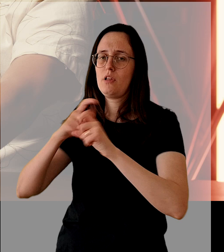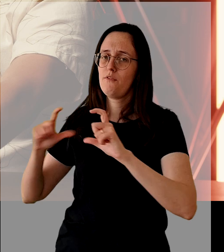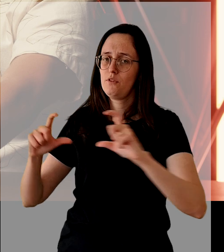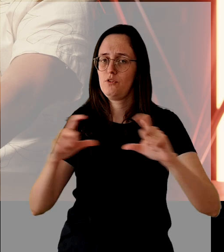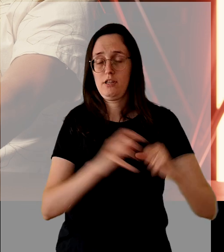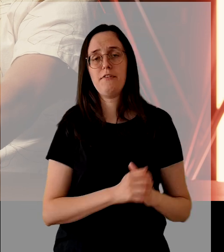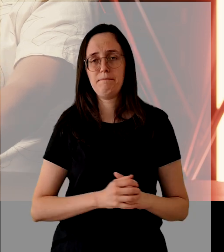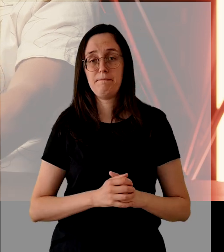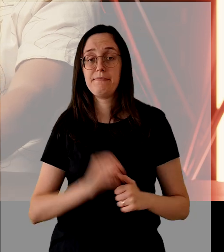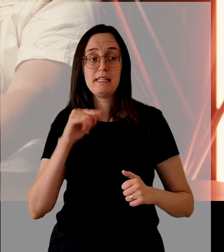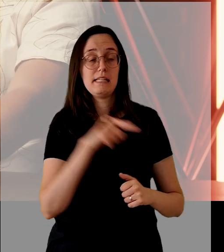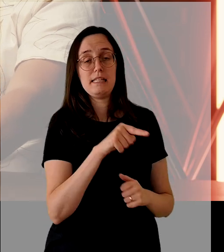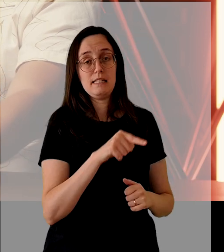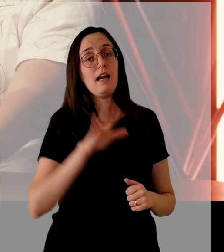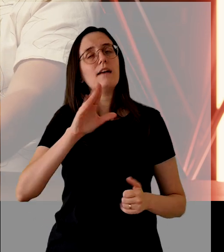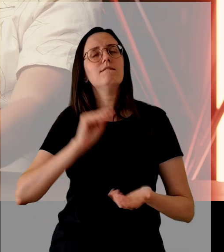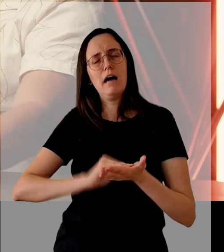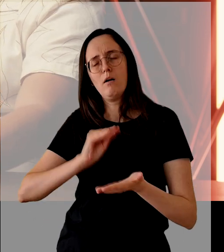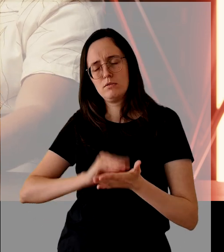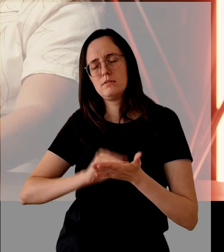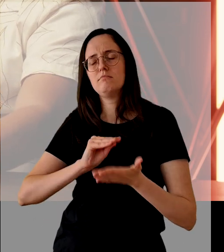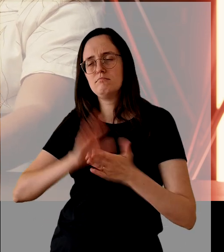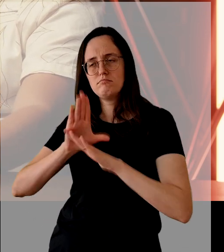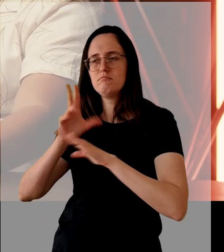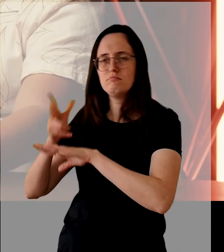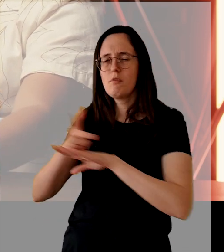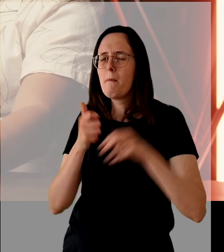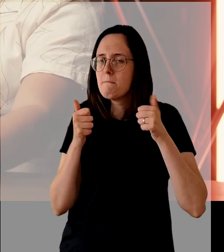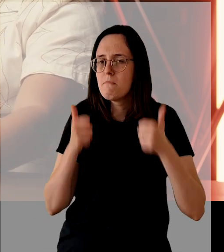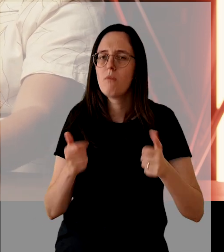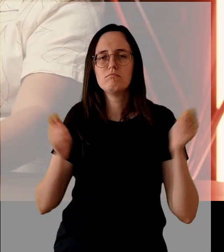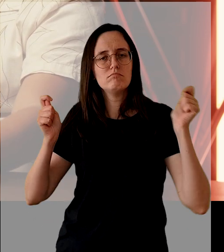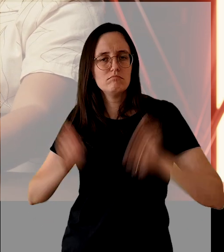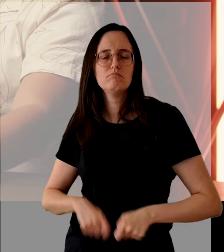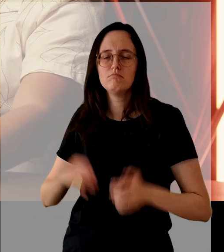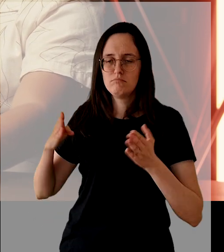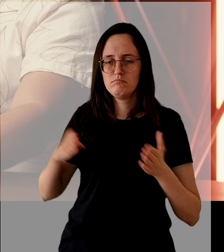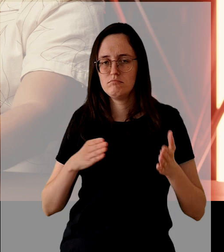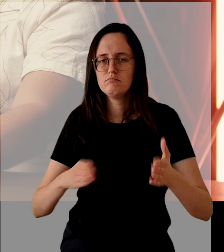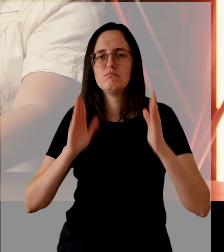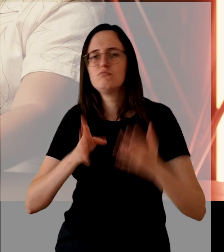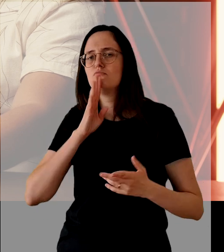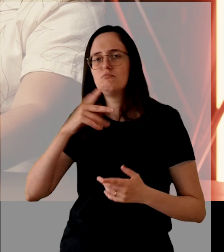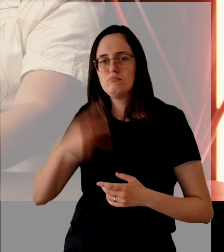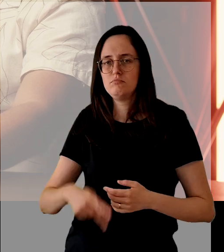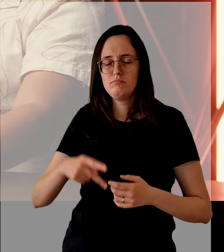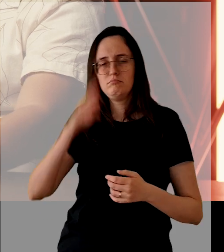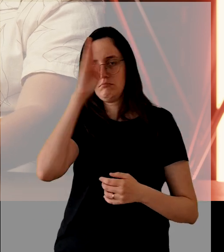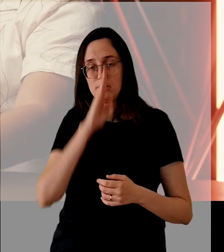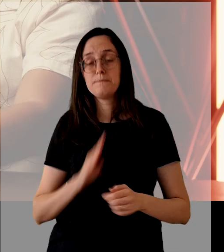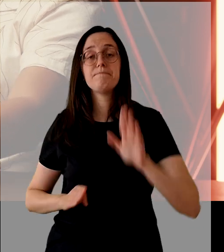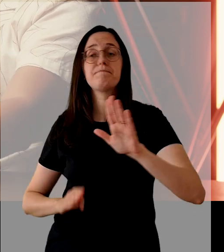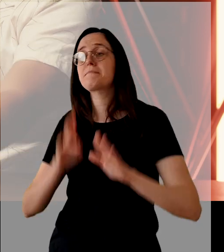fotografia. Então, se o cara tem e falta assistentes de câmera bons, competentes, com carreiras consolidadas no Brasil.